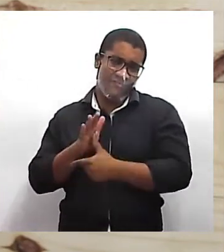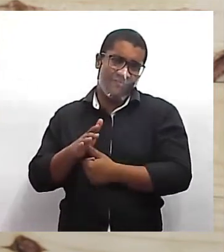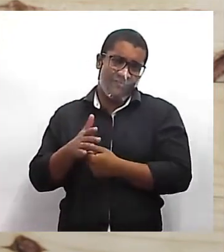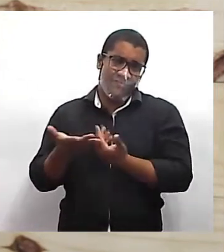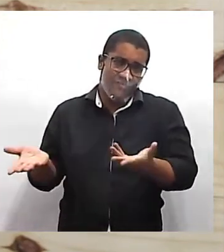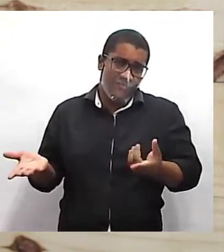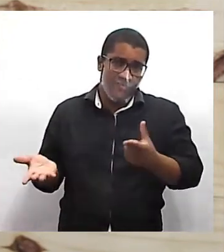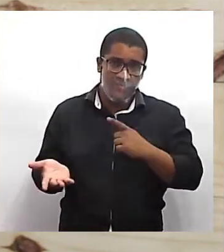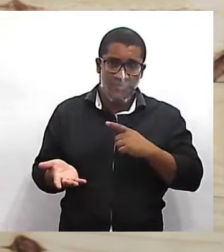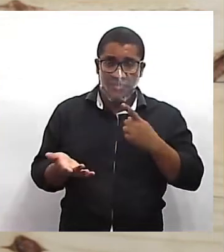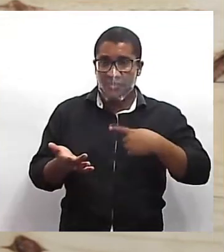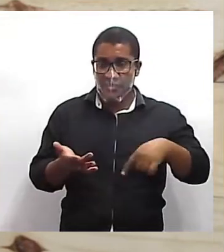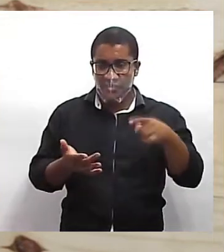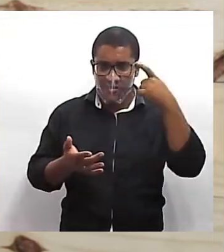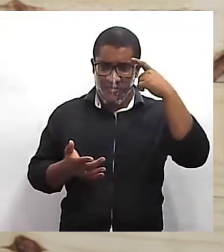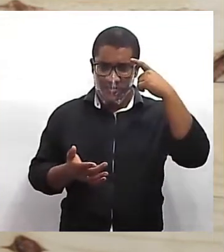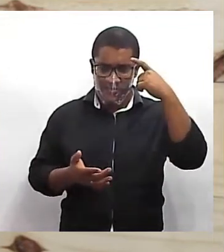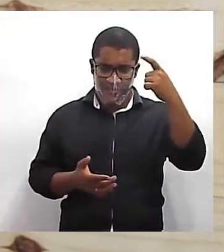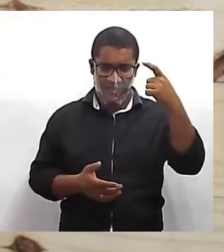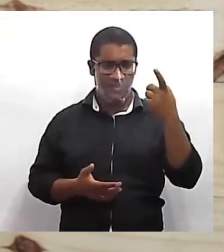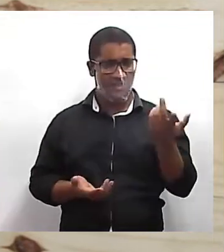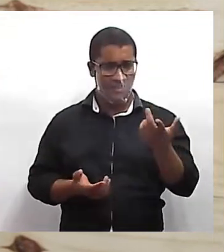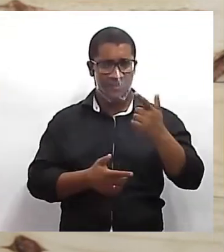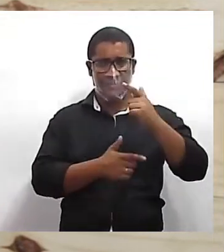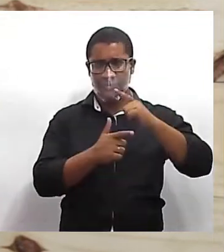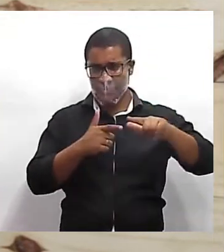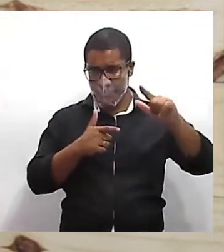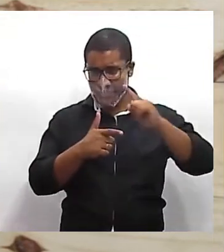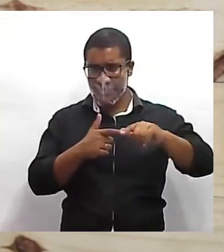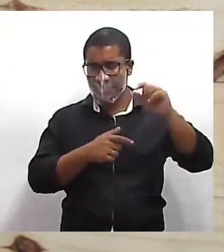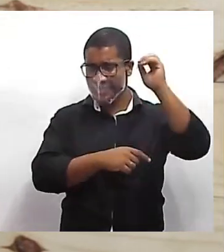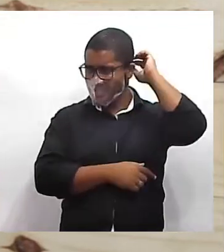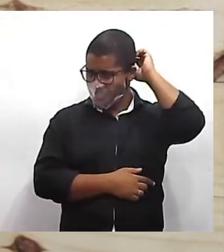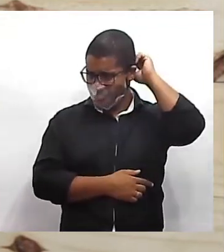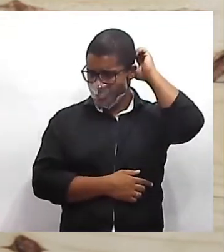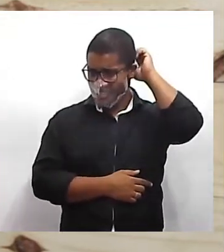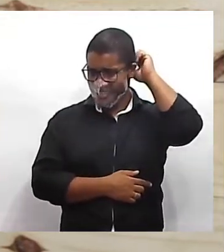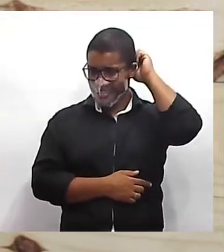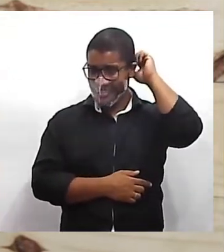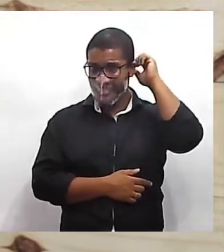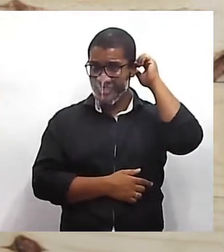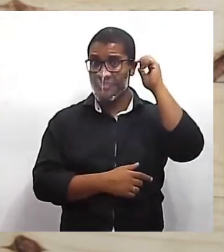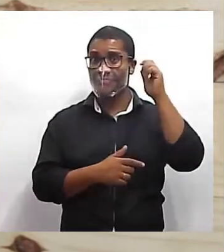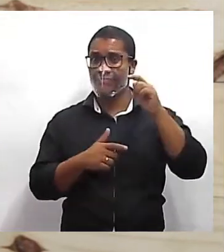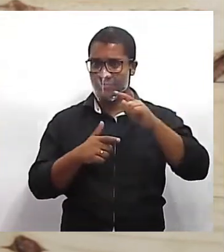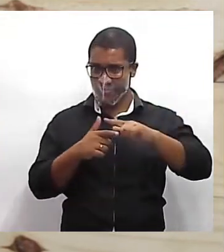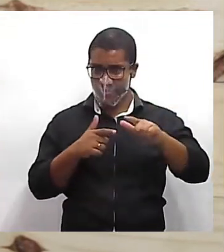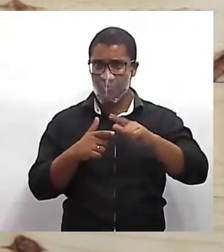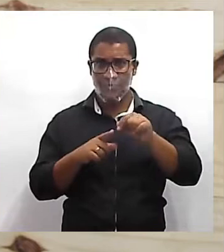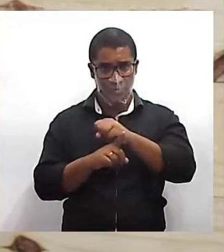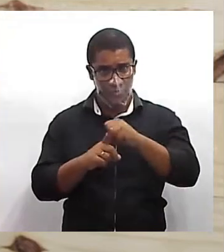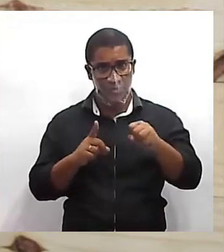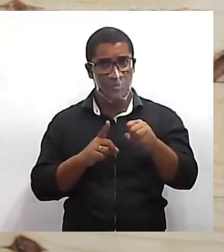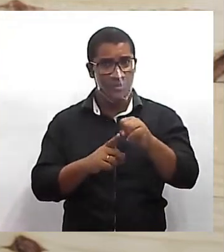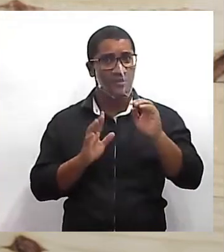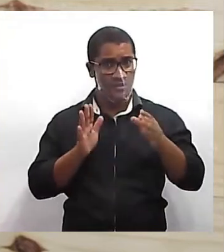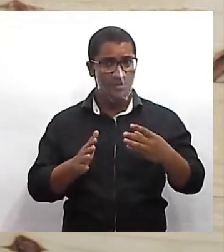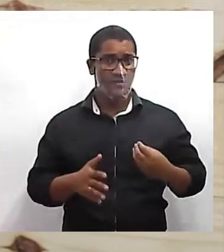desagregação social e só faz agravar problemas sociais que já temos em nossa sociedade, em nosso